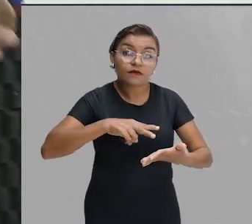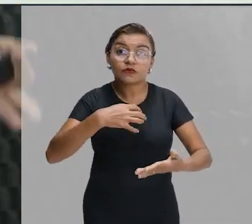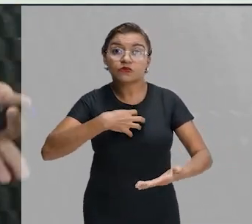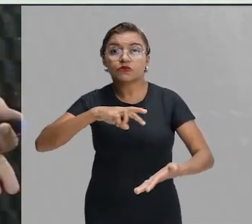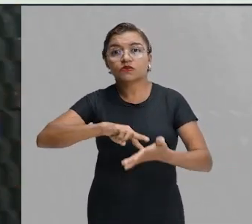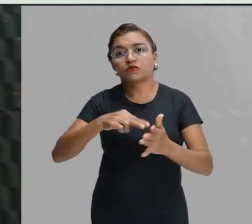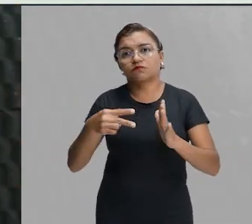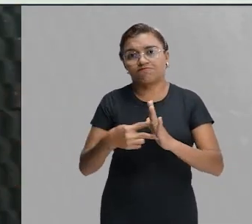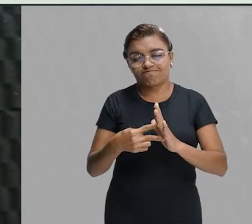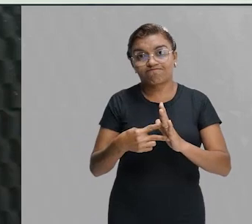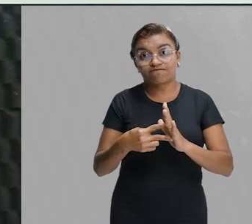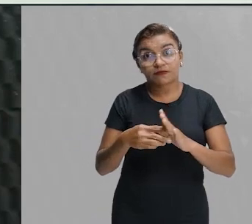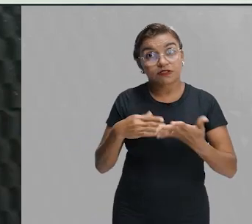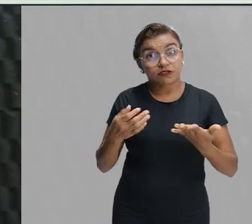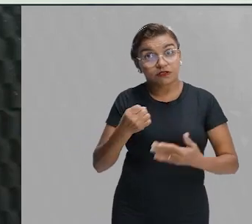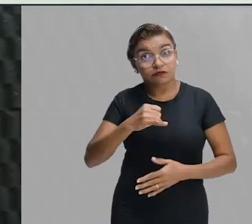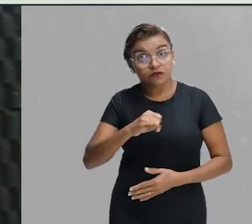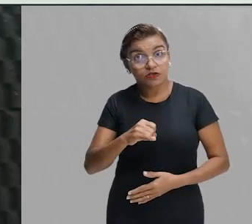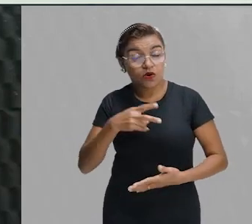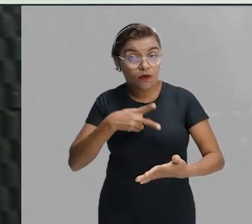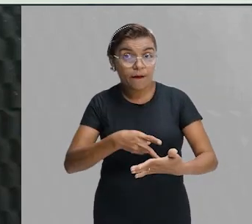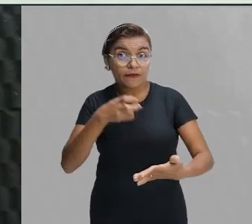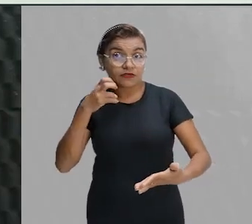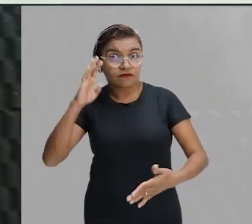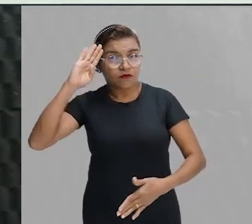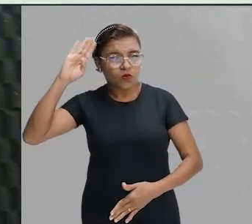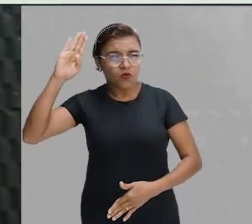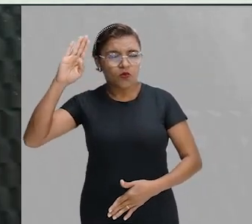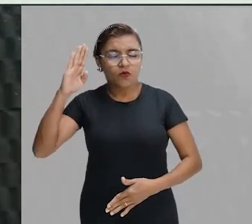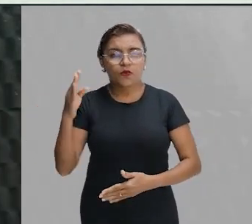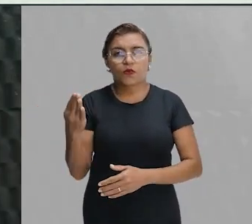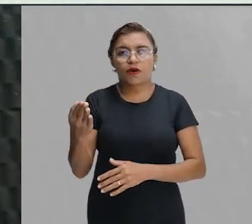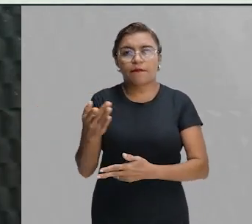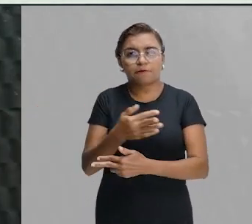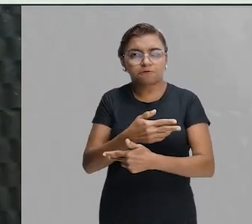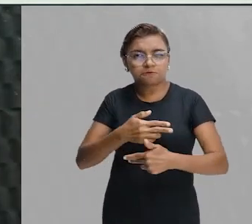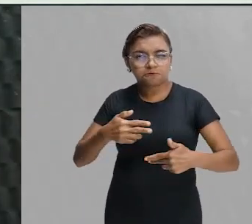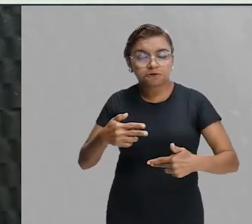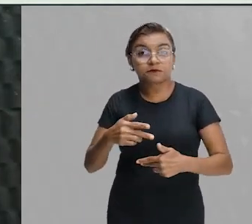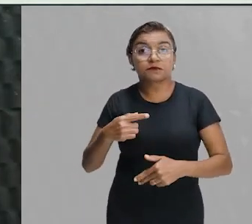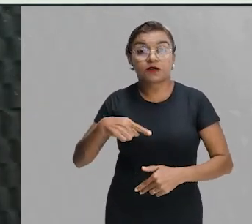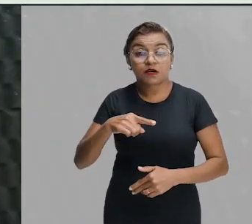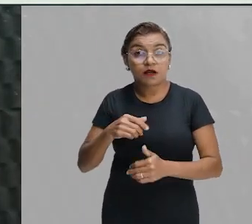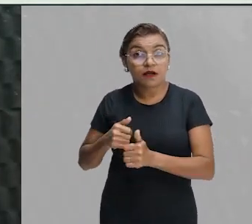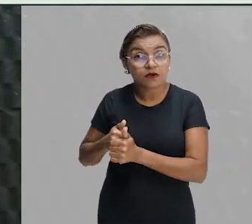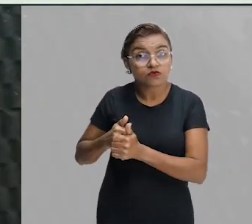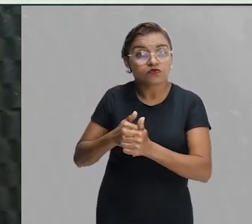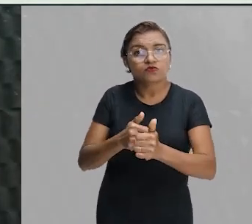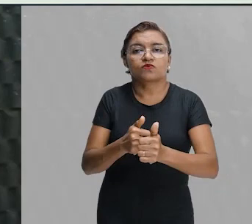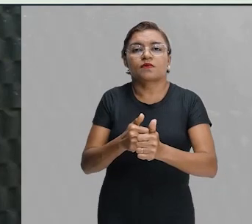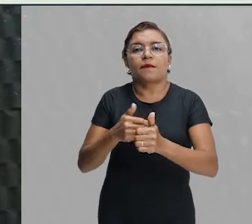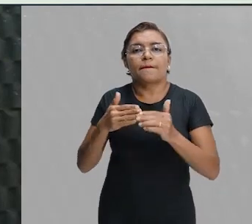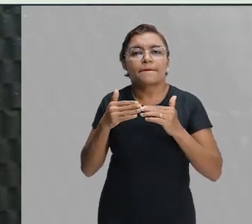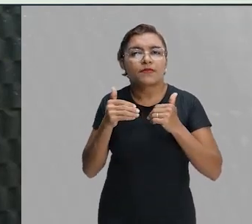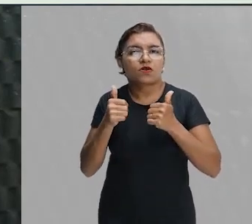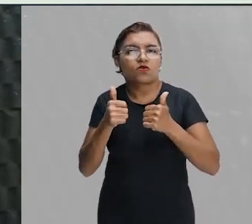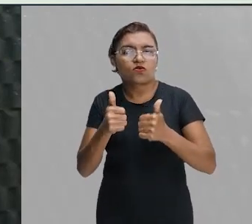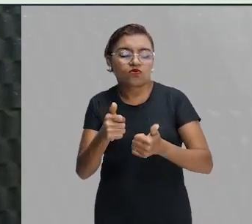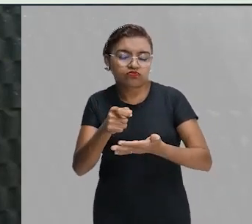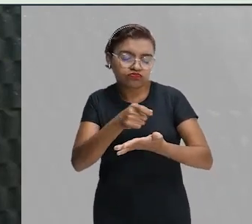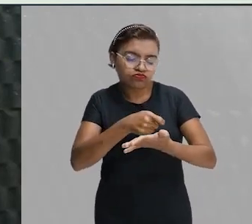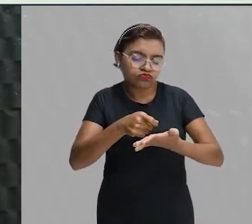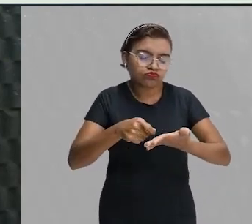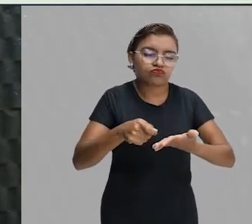mesmo incongruente. Então, se você observar esses princípios, eles vão conduzir-nos muito mais a uma escrita